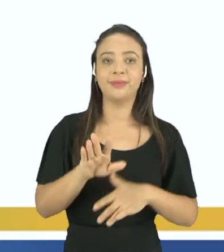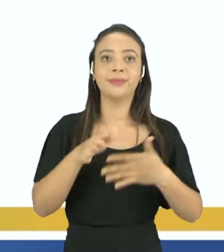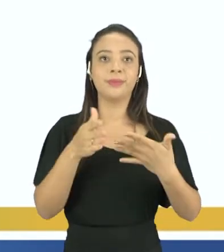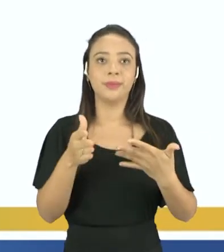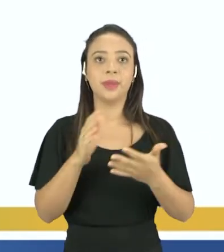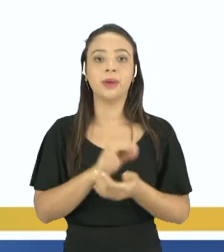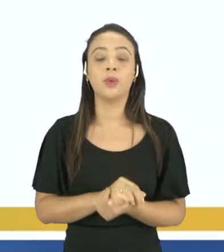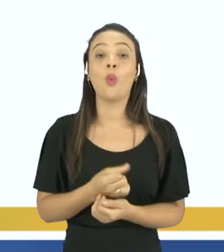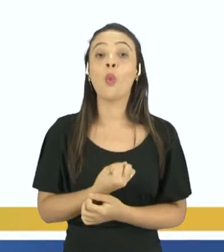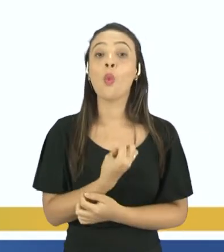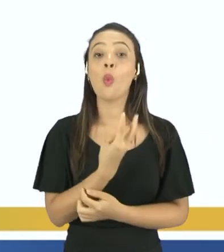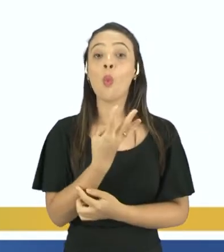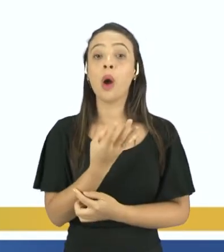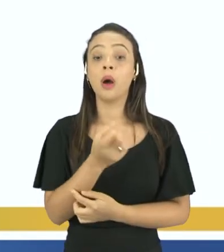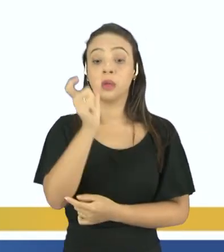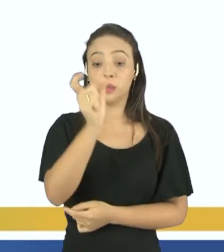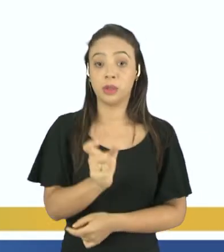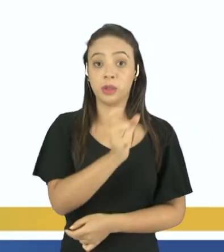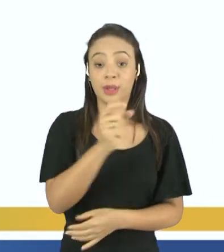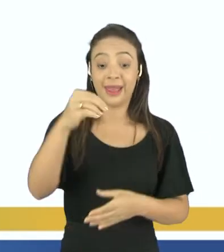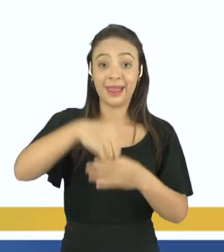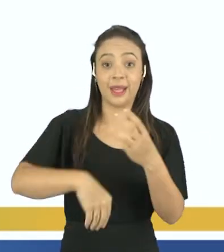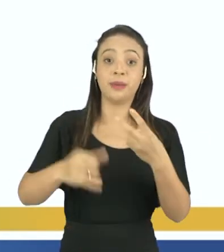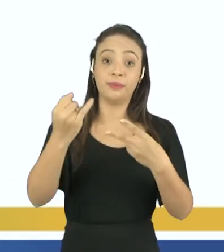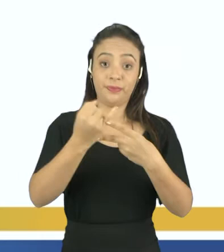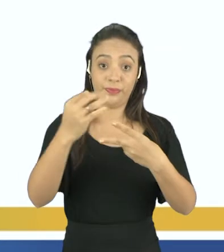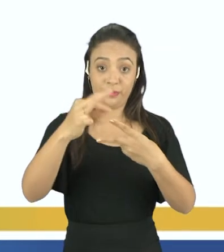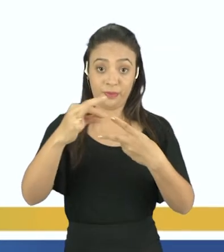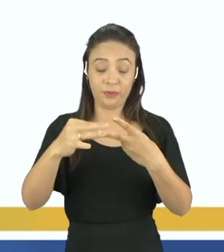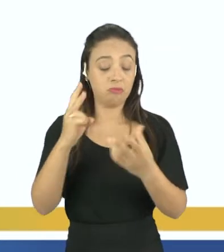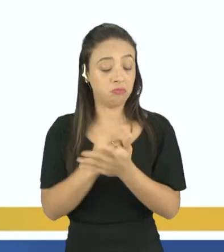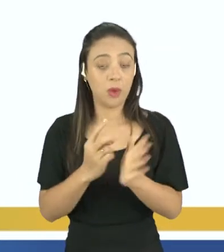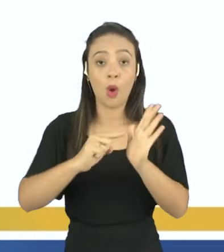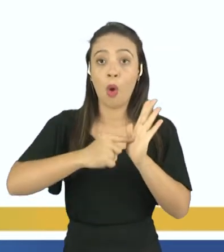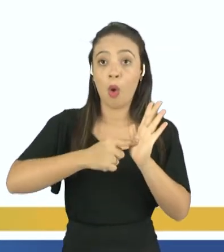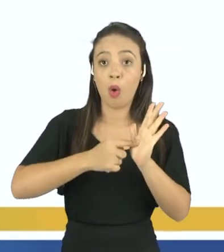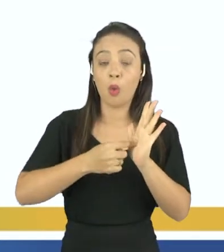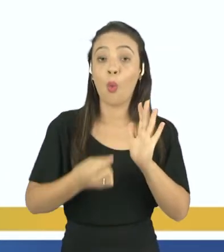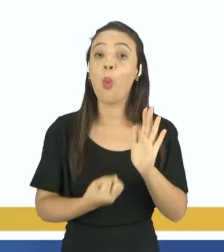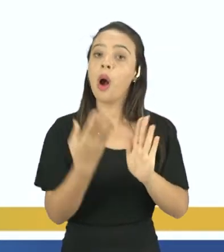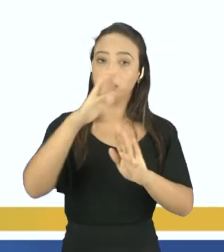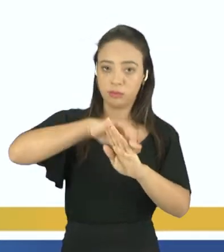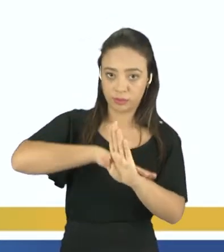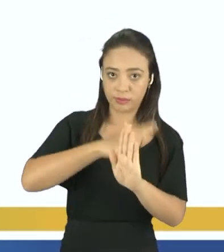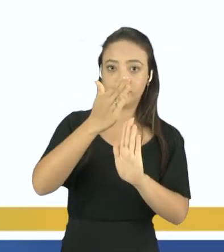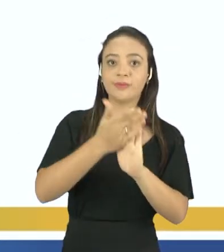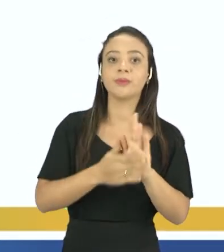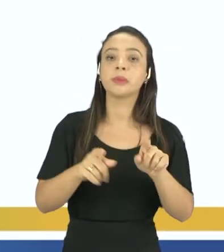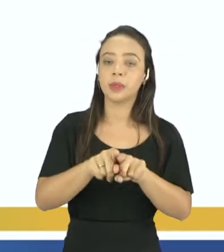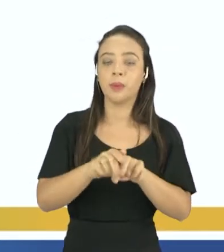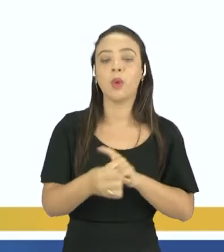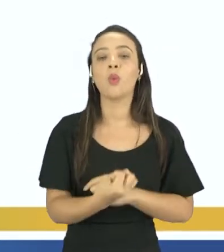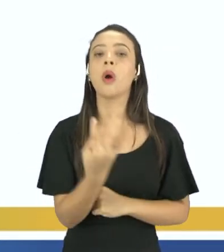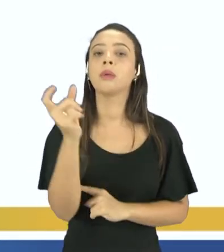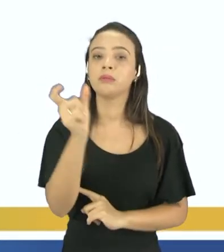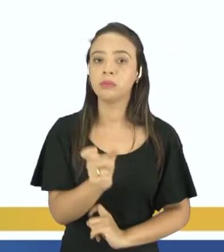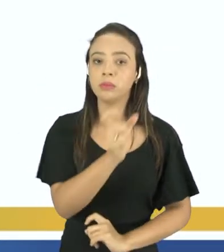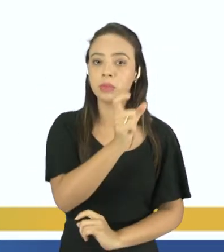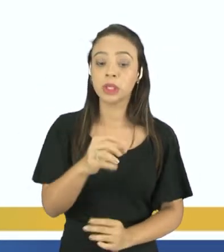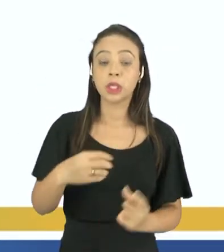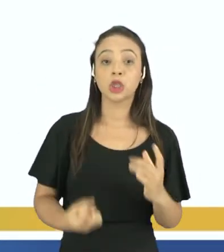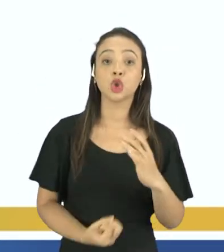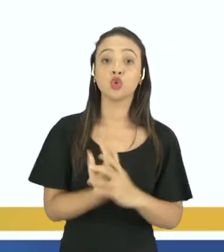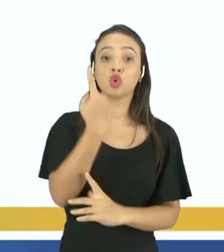não é o número de diagonais de um polígono sempre vai ser o produto entre o número de lados né e o número de diagonais que partem